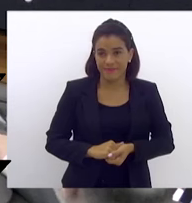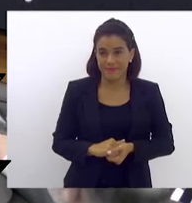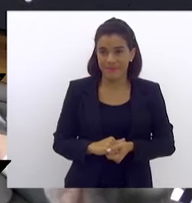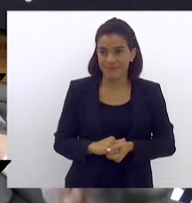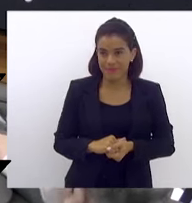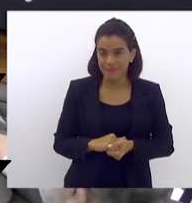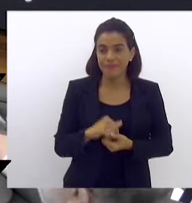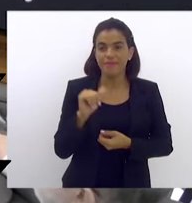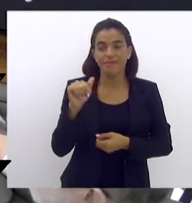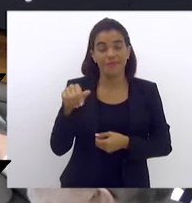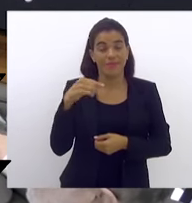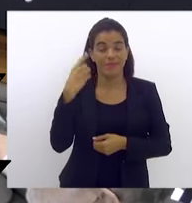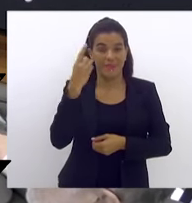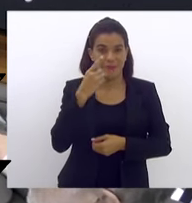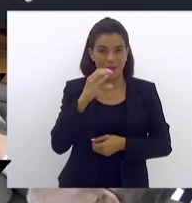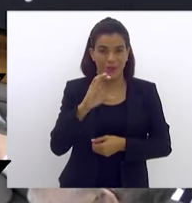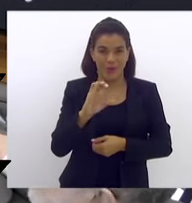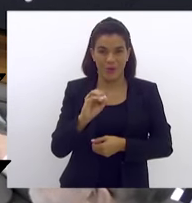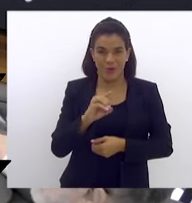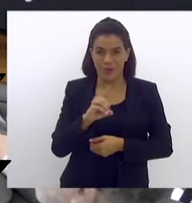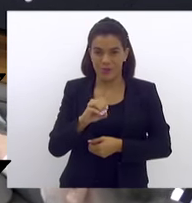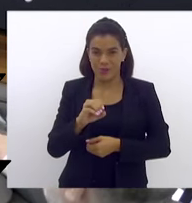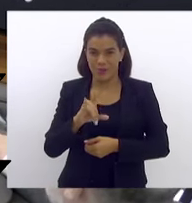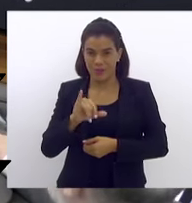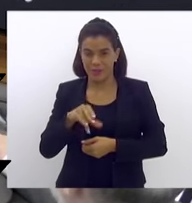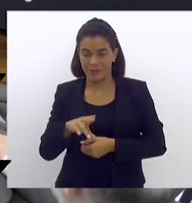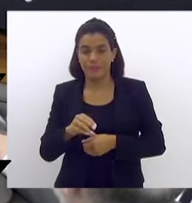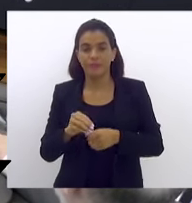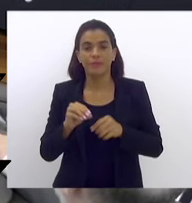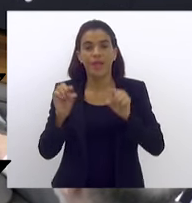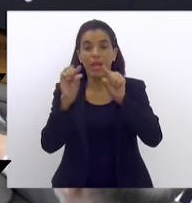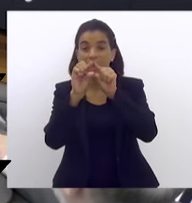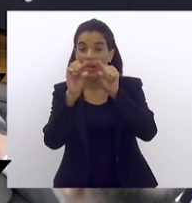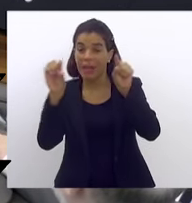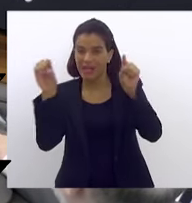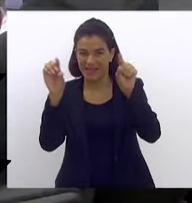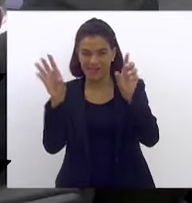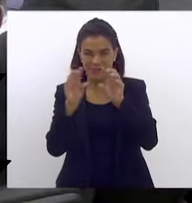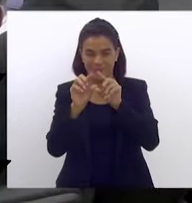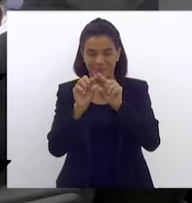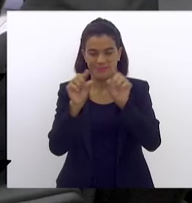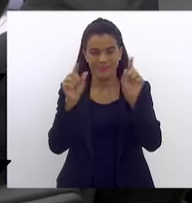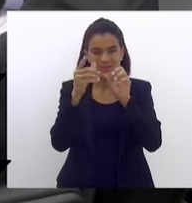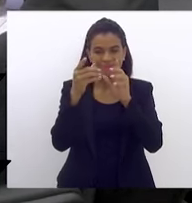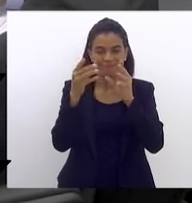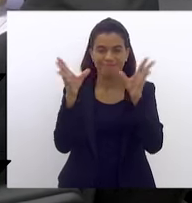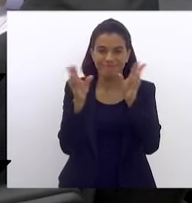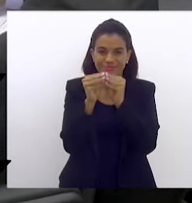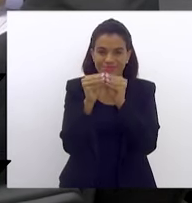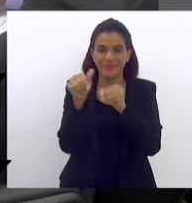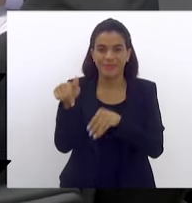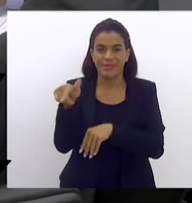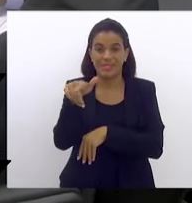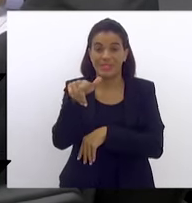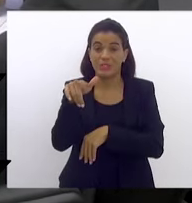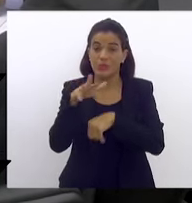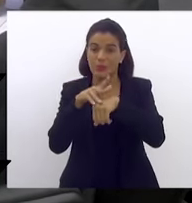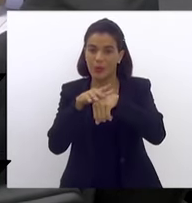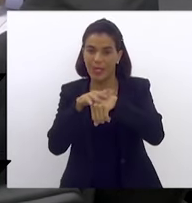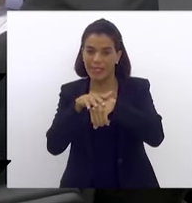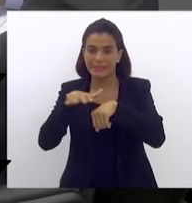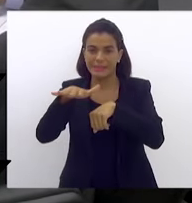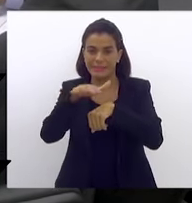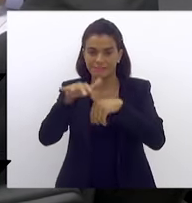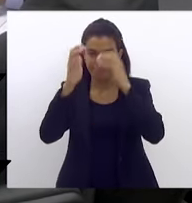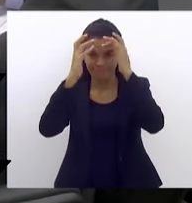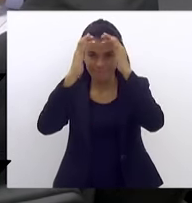deputado kolino se puser na emenda estabelece programa de diagnóstico de questões mentais lá dentro da